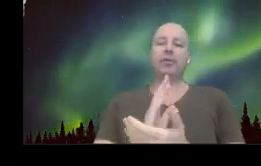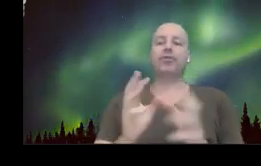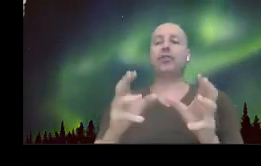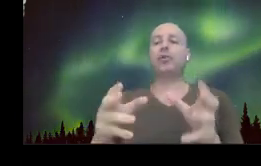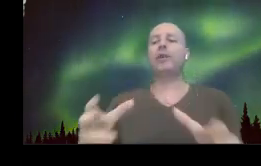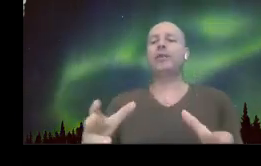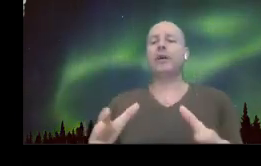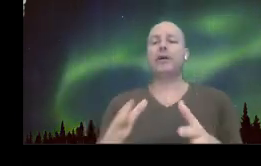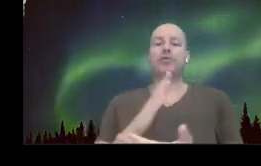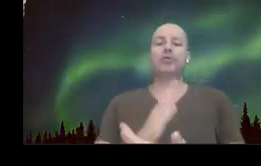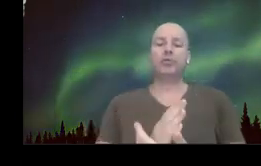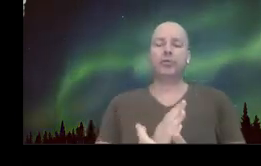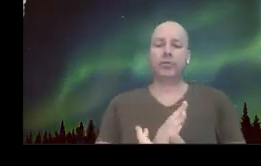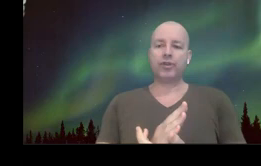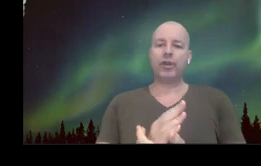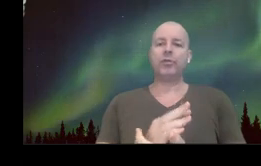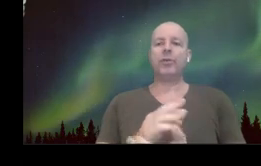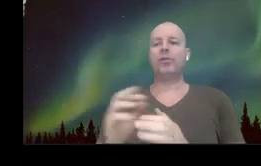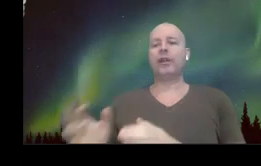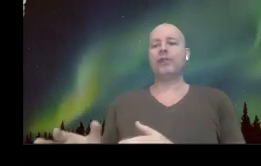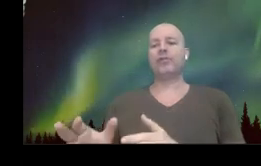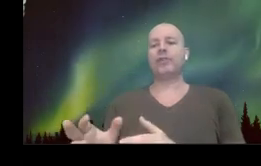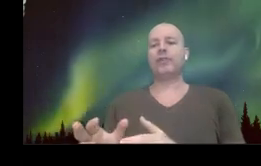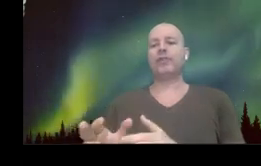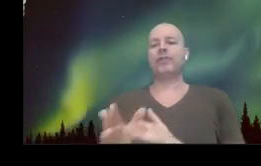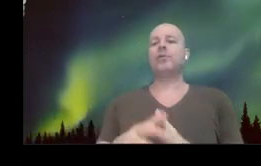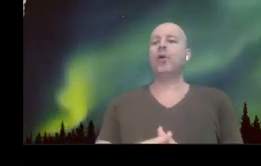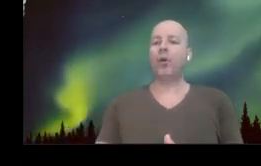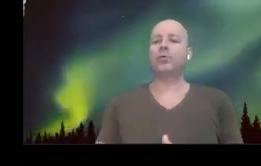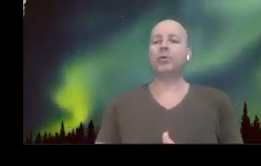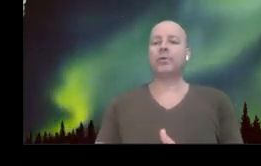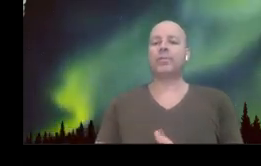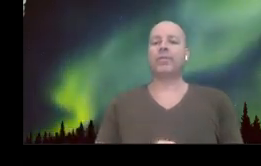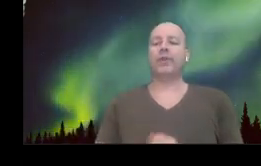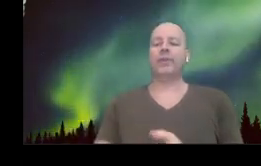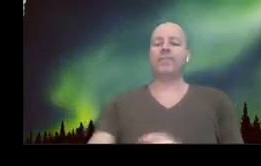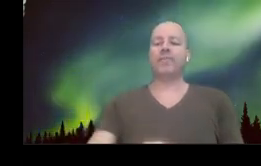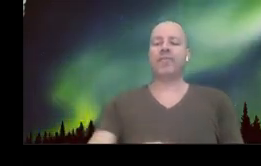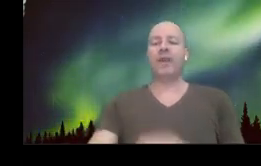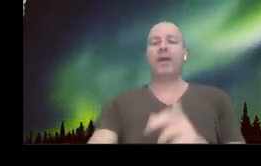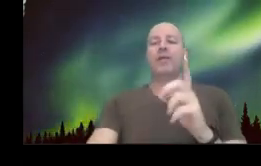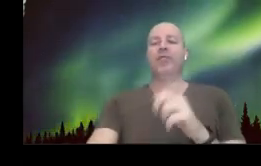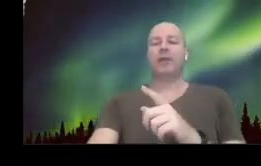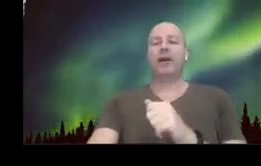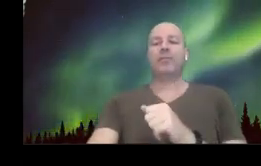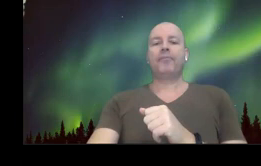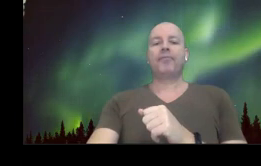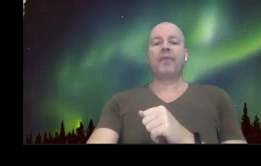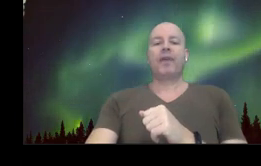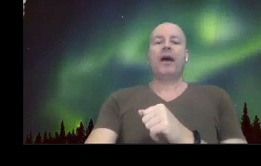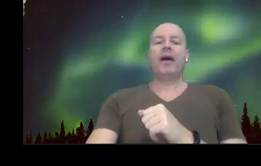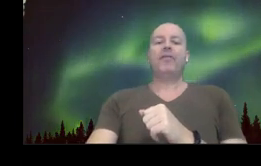formada constituída de um jeito e unidades de conservação outro, então. Vamos